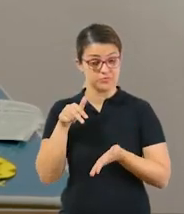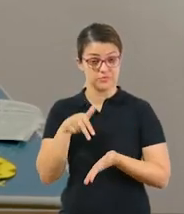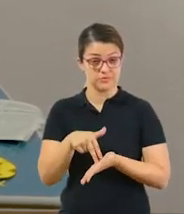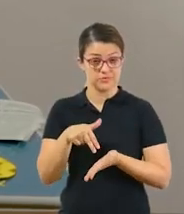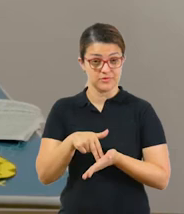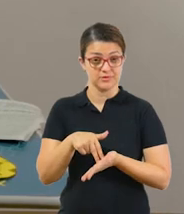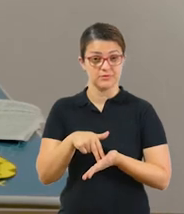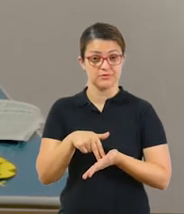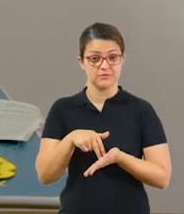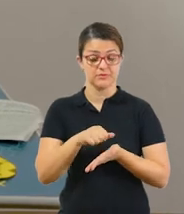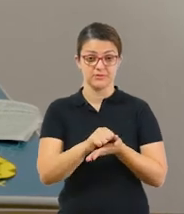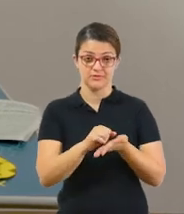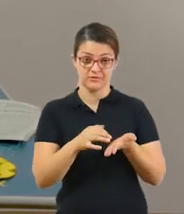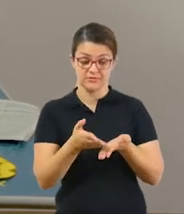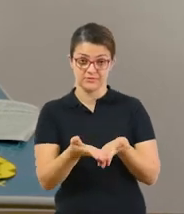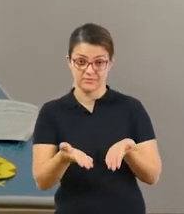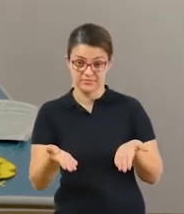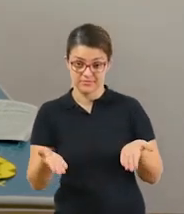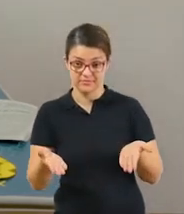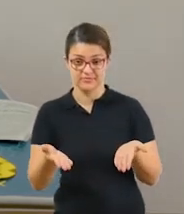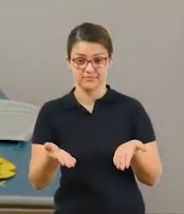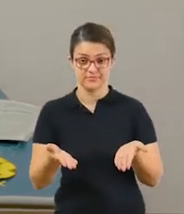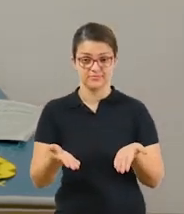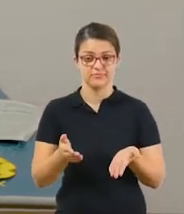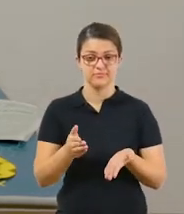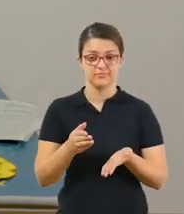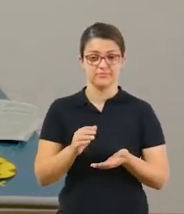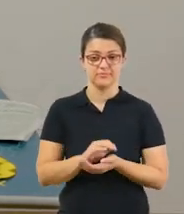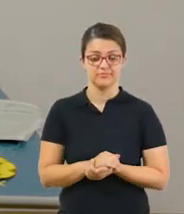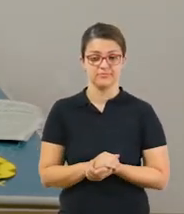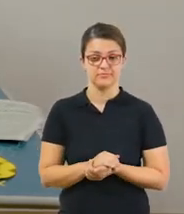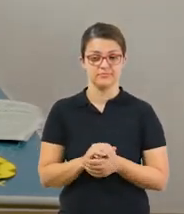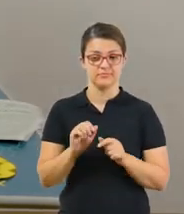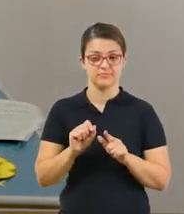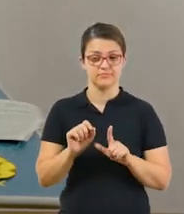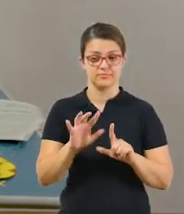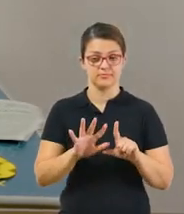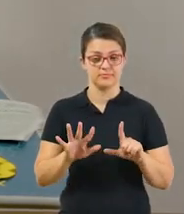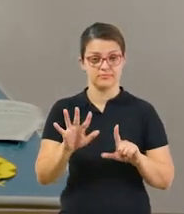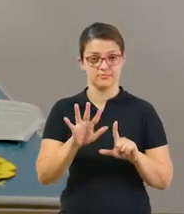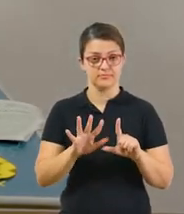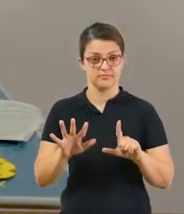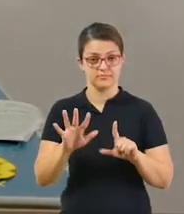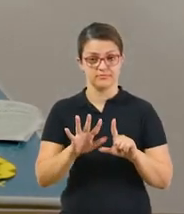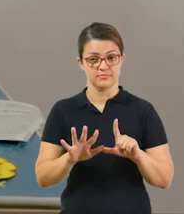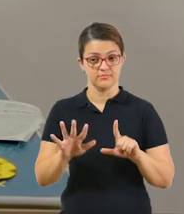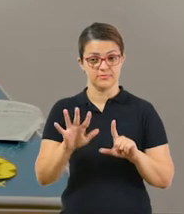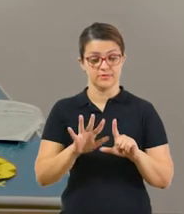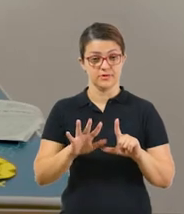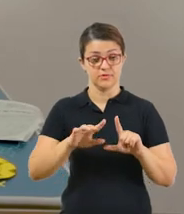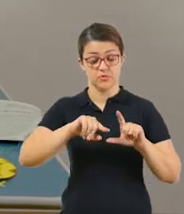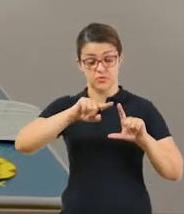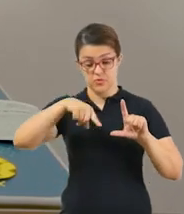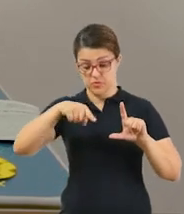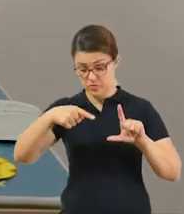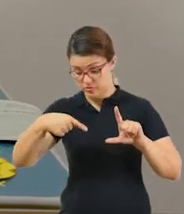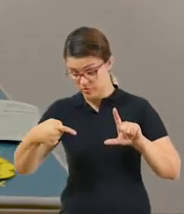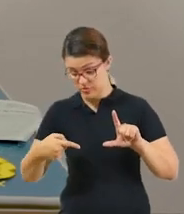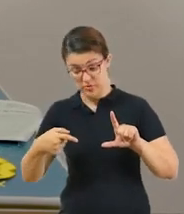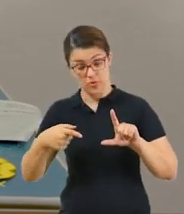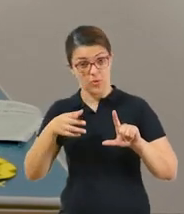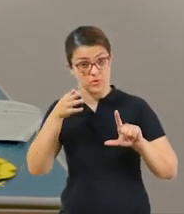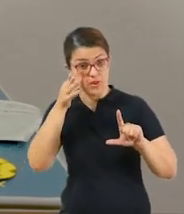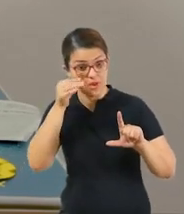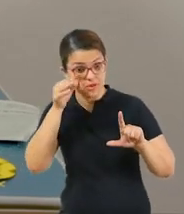de atividades para serem realizadas não somos falar um pouquinho sobre a arte espiral